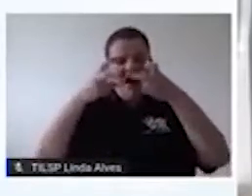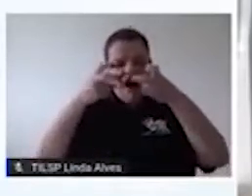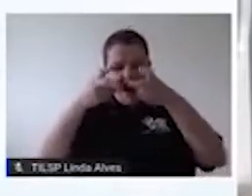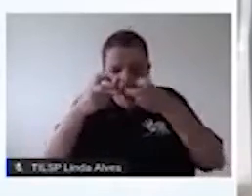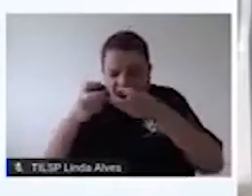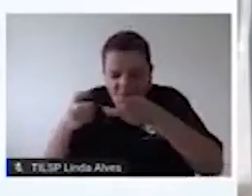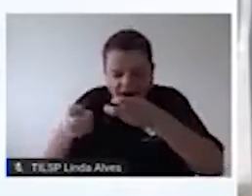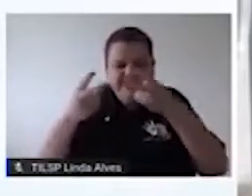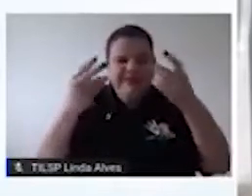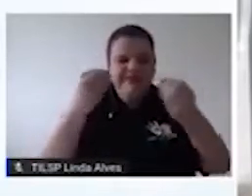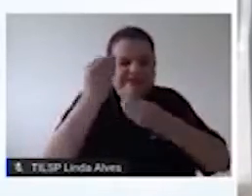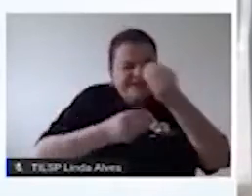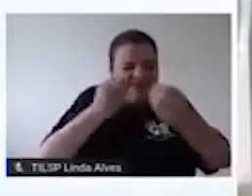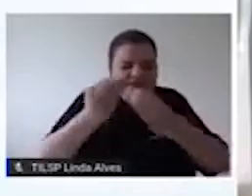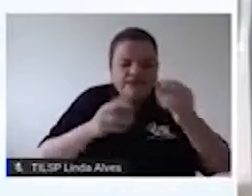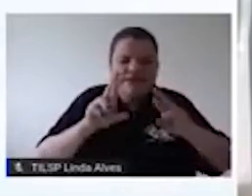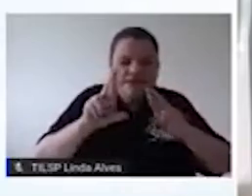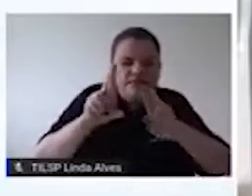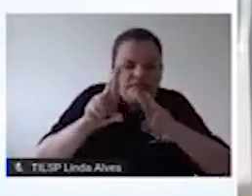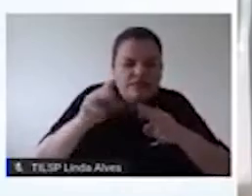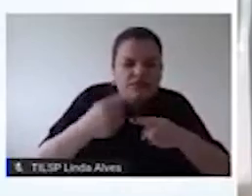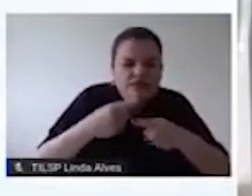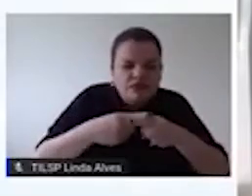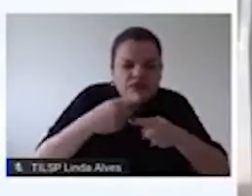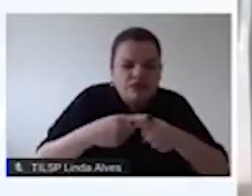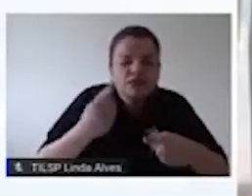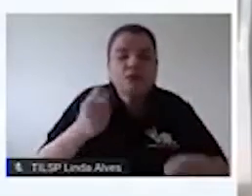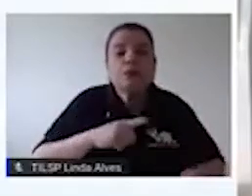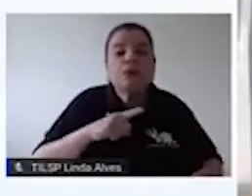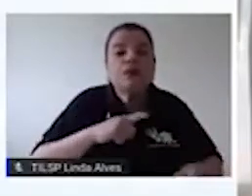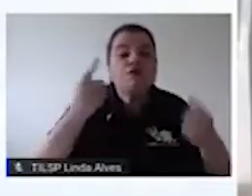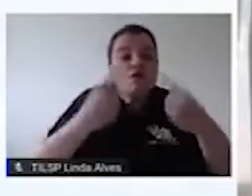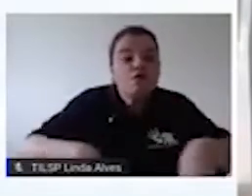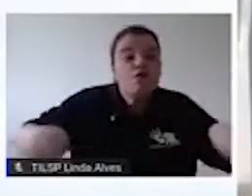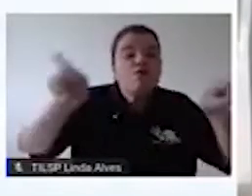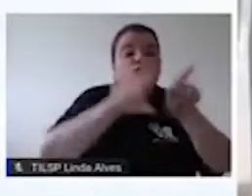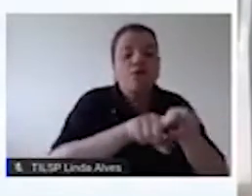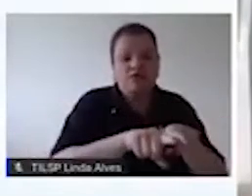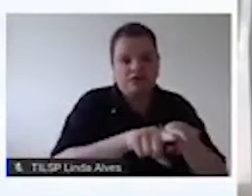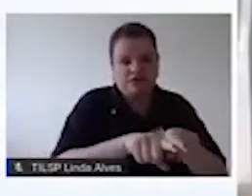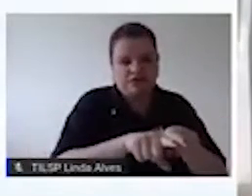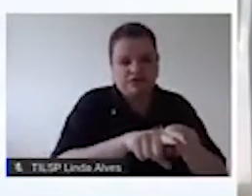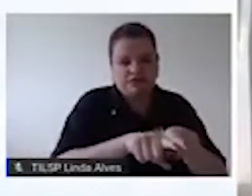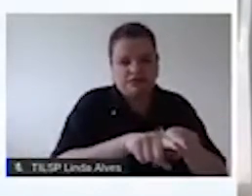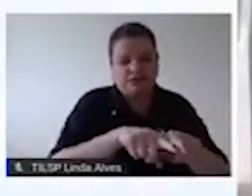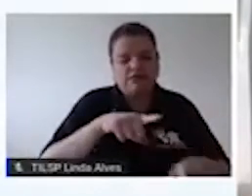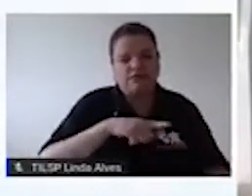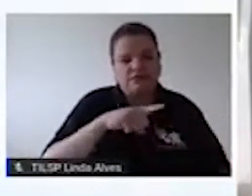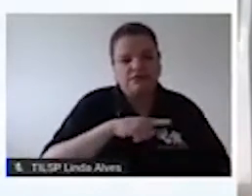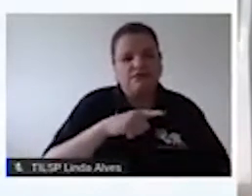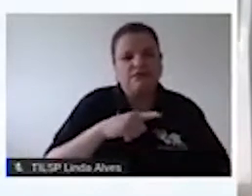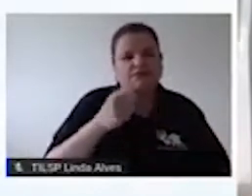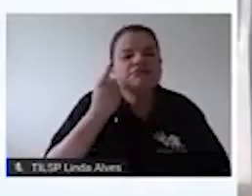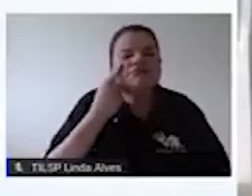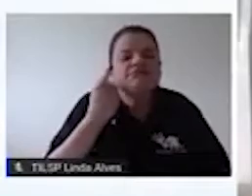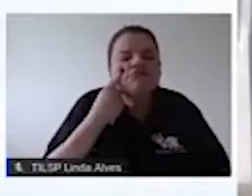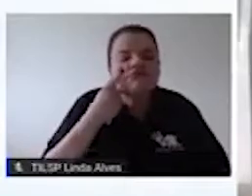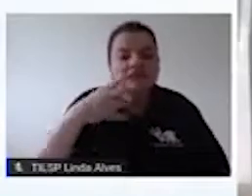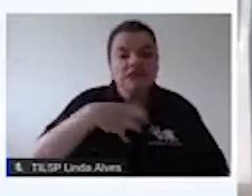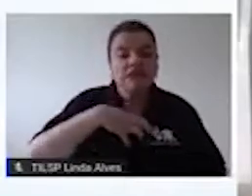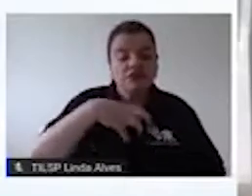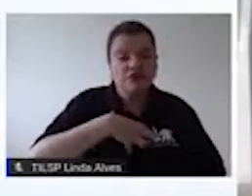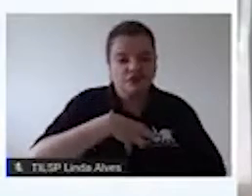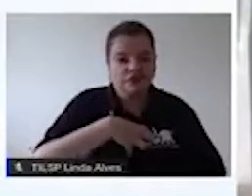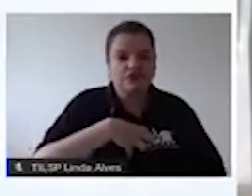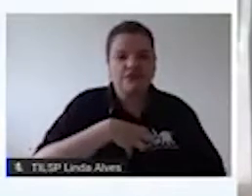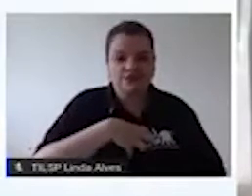tomara que dê certo, é que isso está recrudescendo, isso está voltando. E quem tem esses sentimentos vão ter